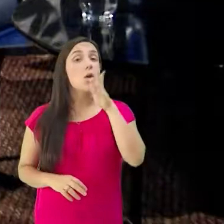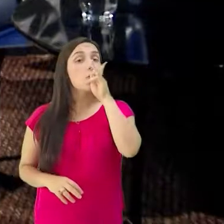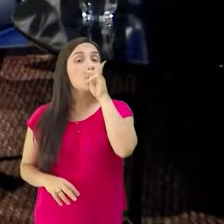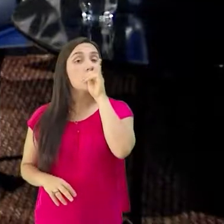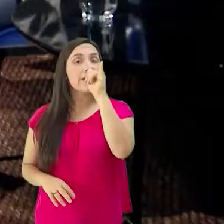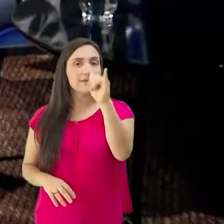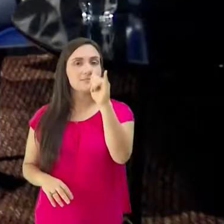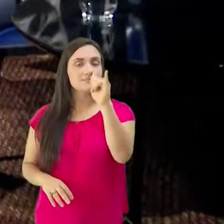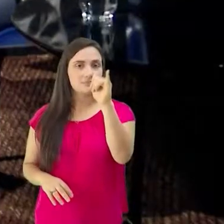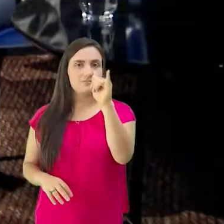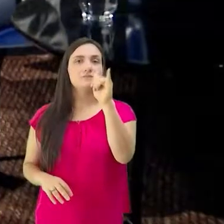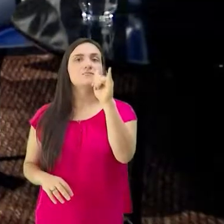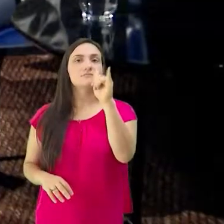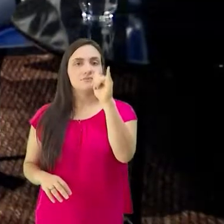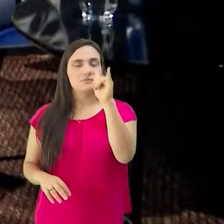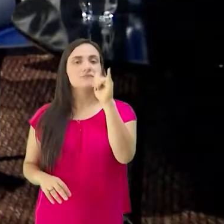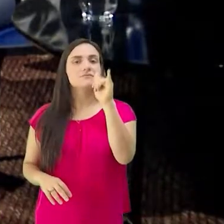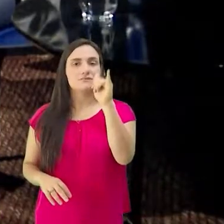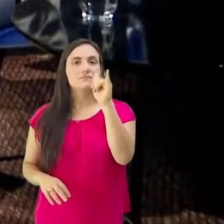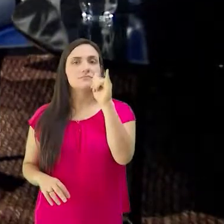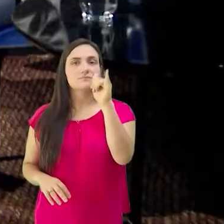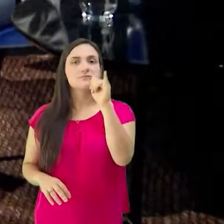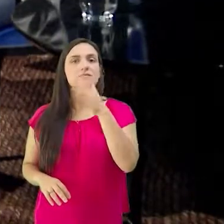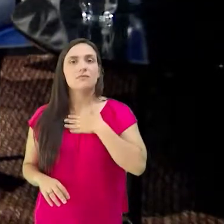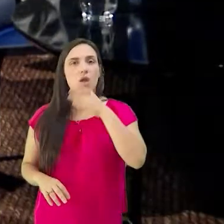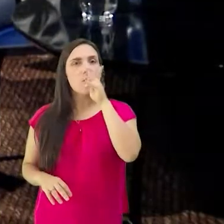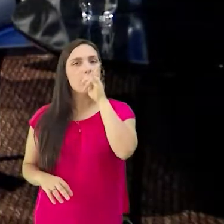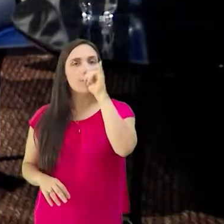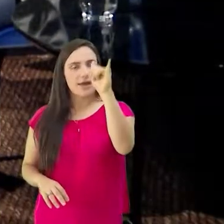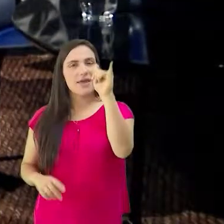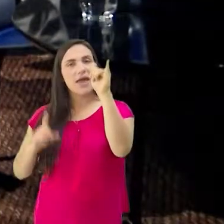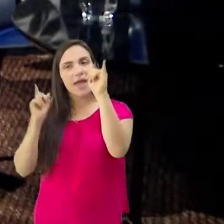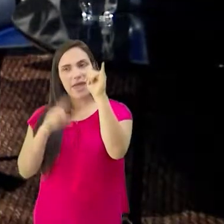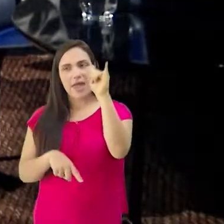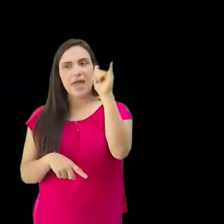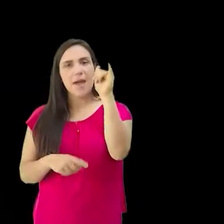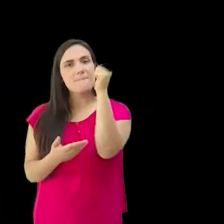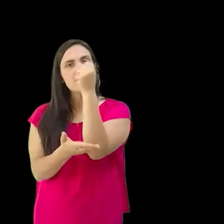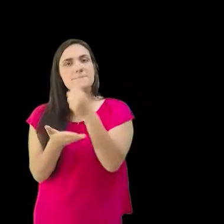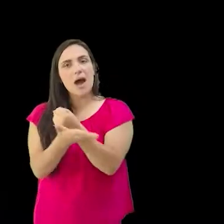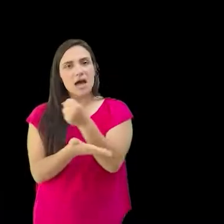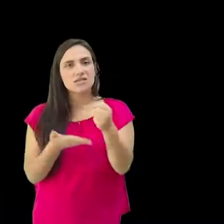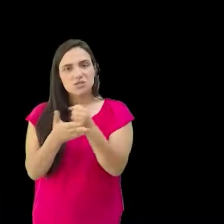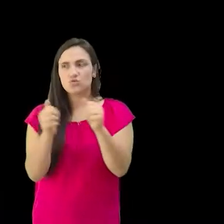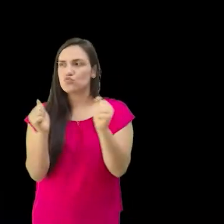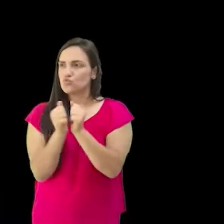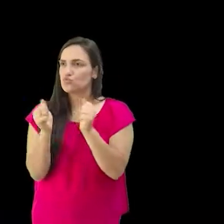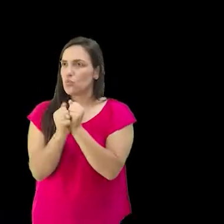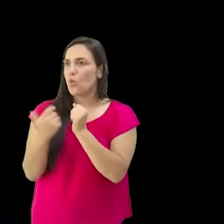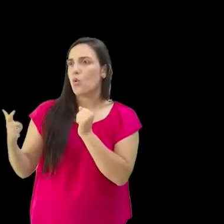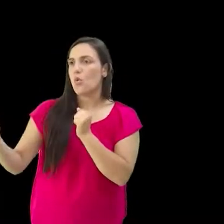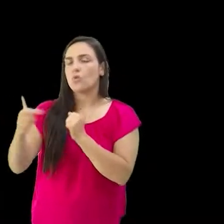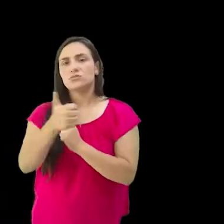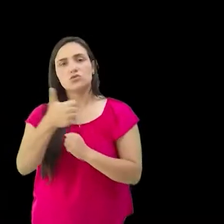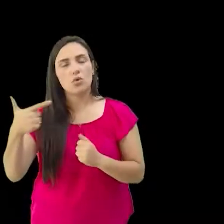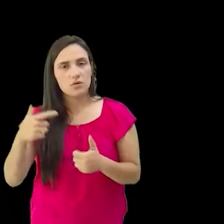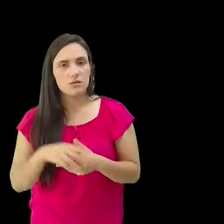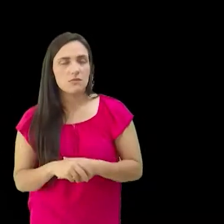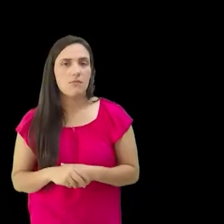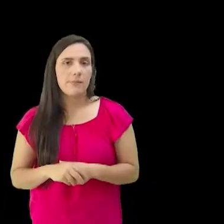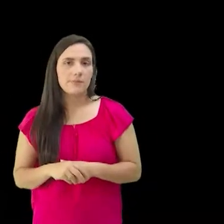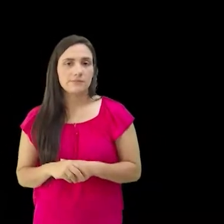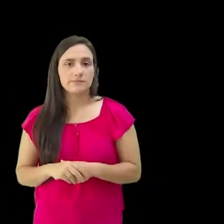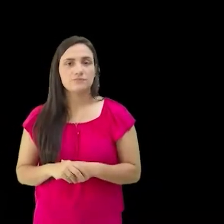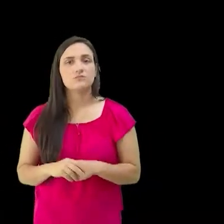pai dos troncos, porque são 12 irmãos, né, dos Espíndolas. Meu pai da Tetê e do